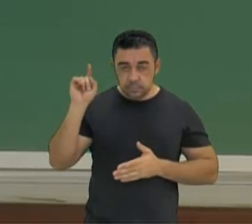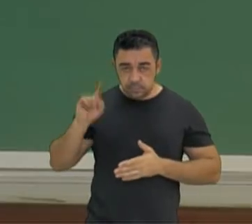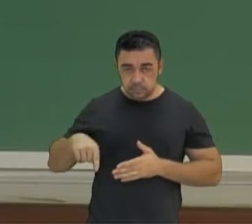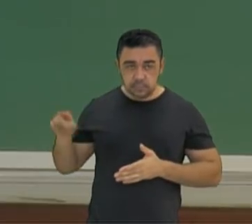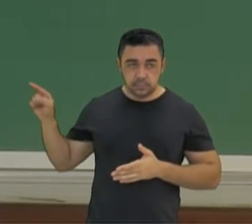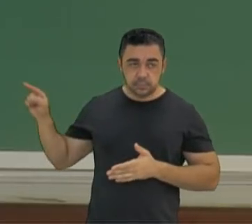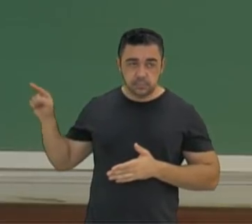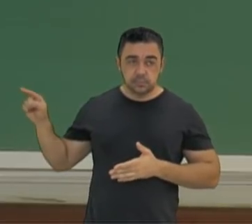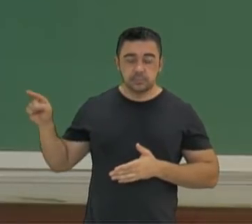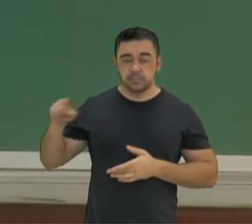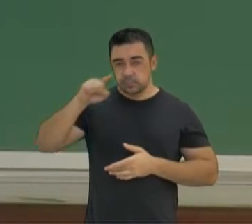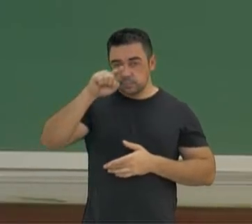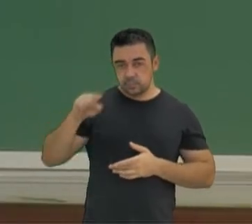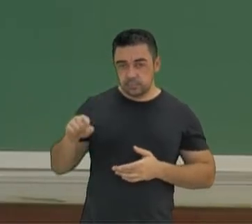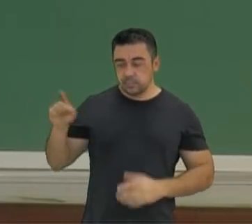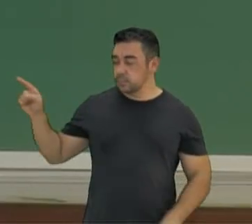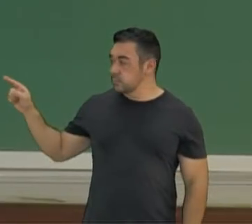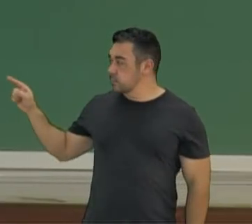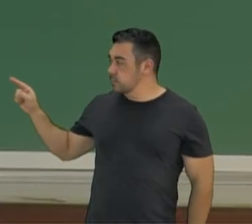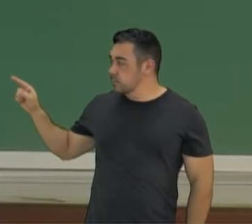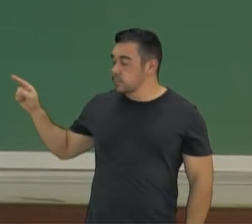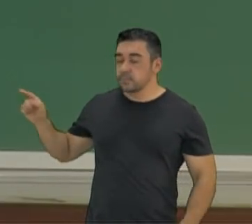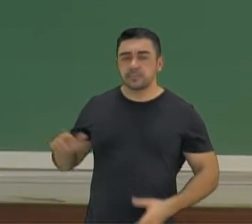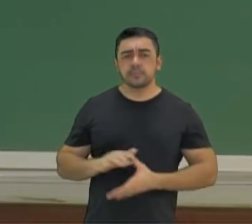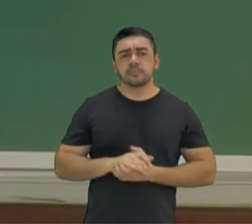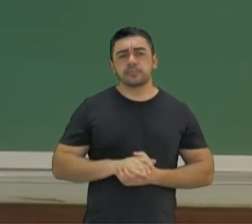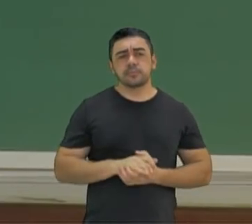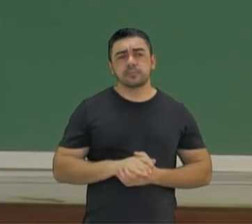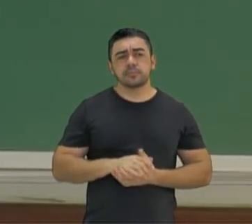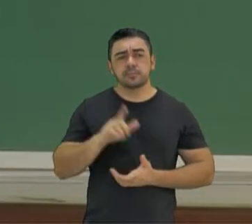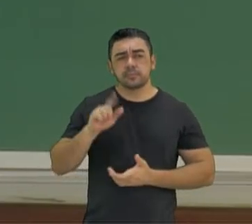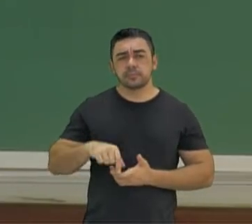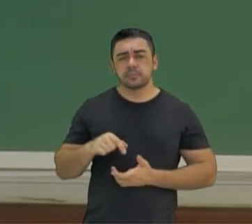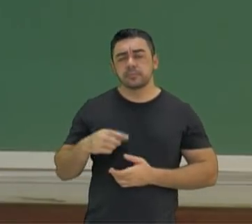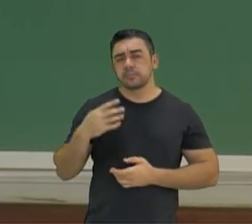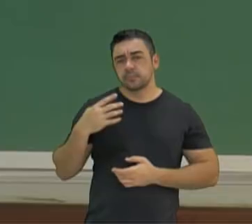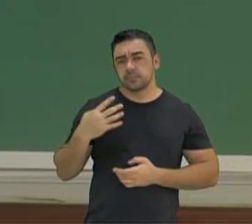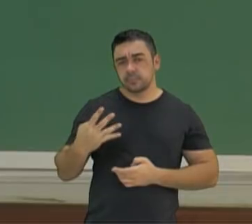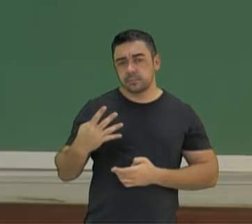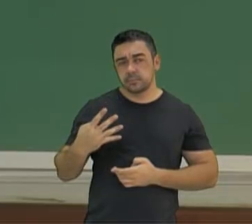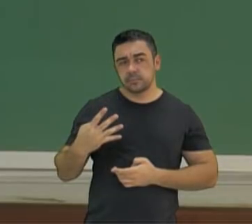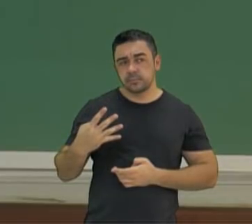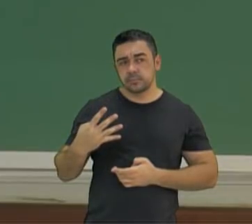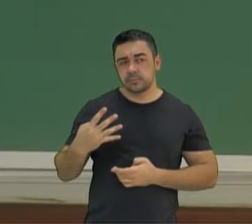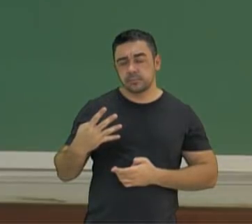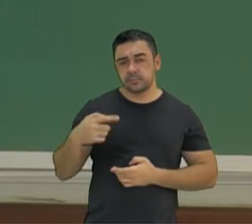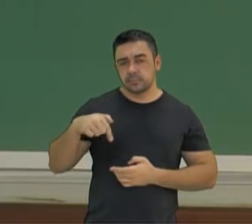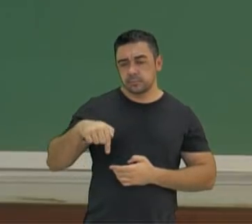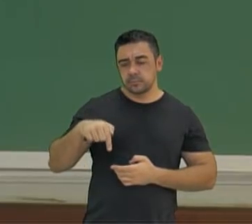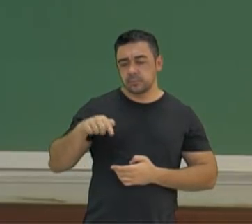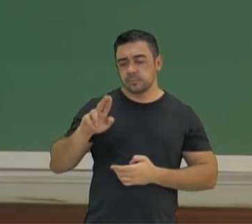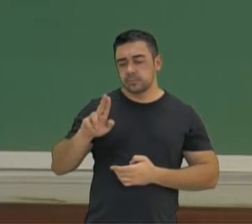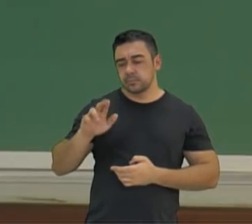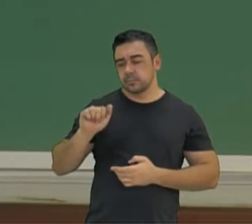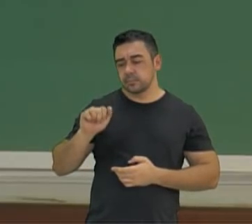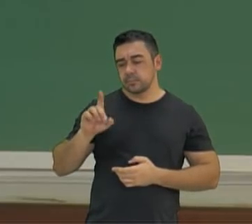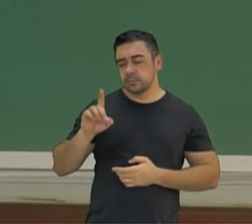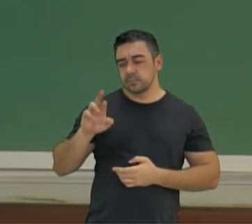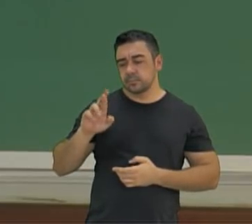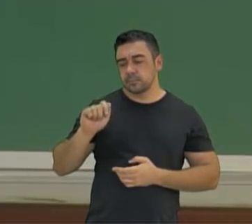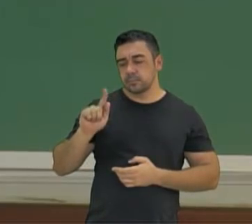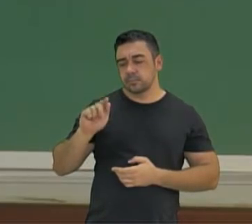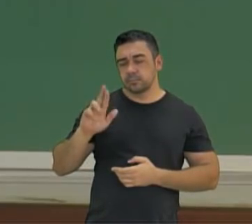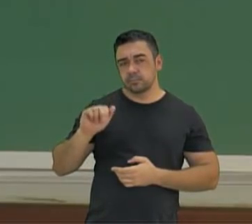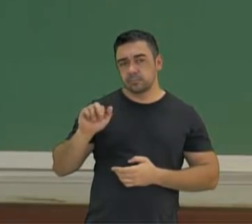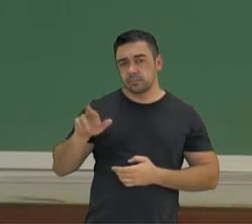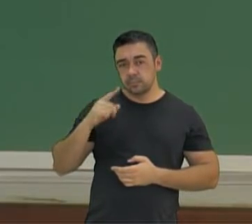essa. Então, aqui eu tenho um tetraedro. Quem será a pirâmide de base quadrangular? Pirâmide quadrangular.